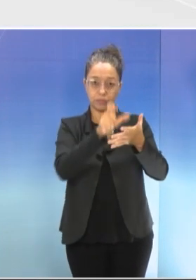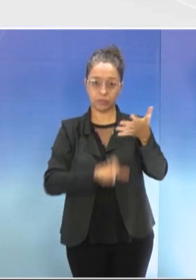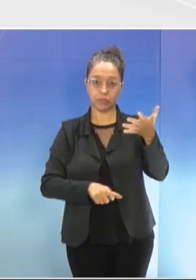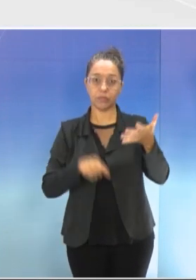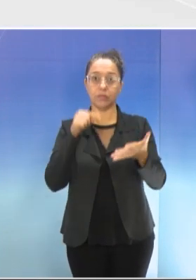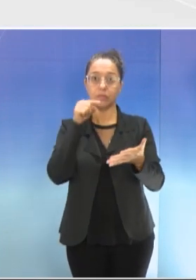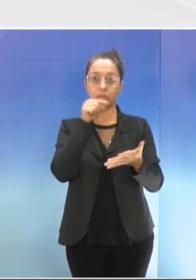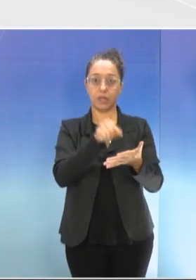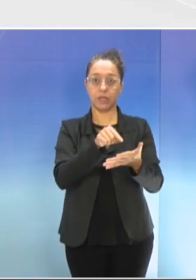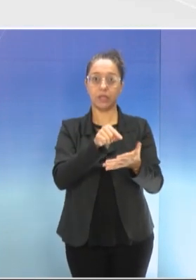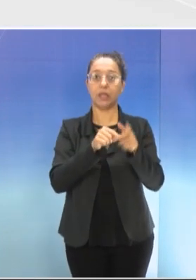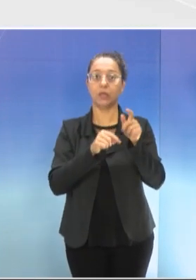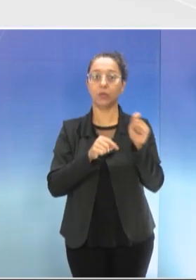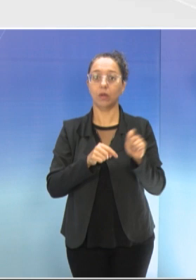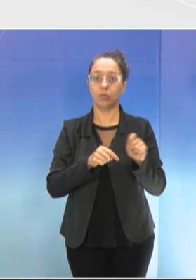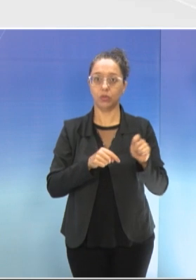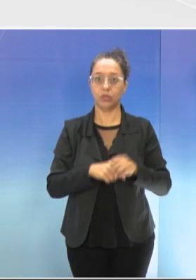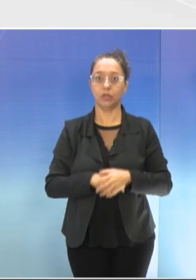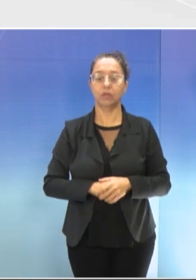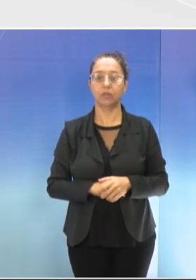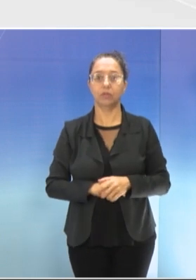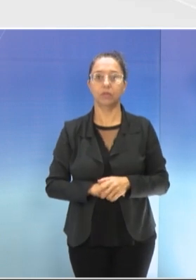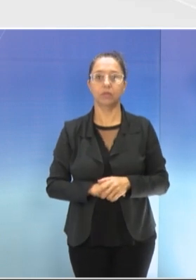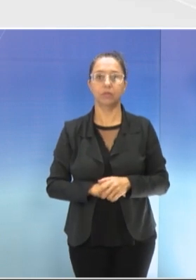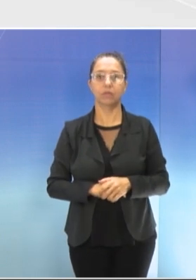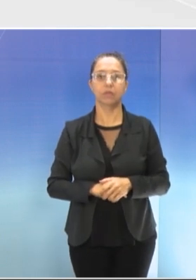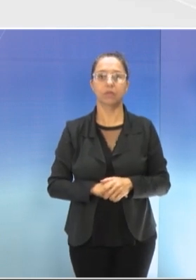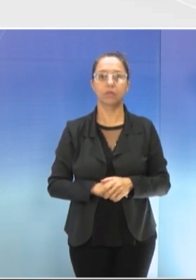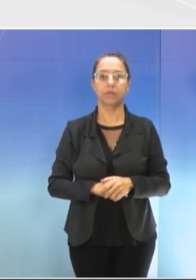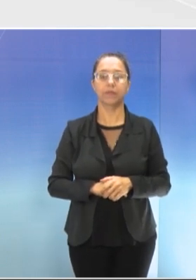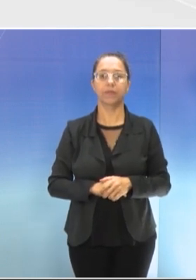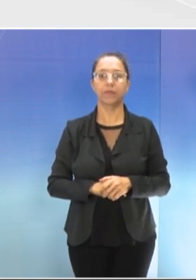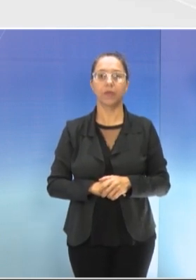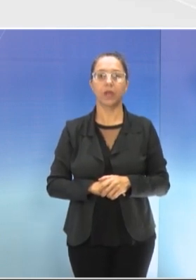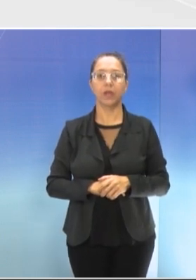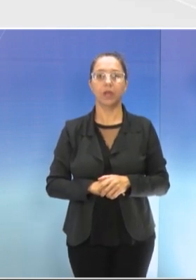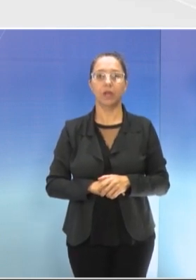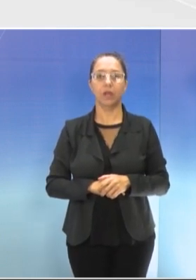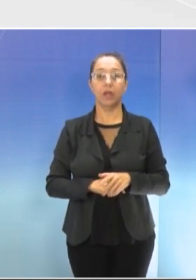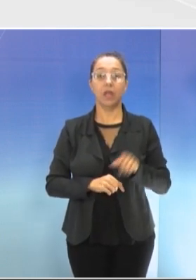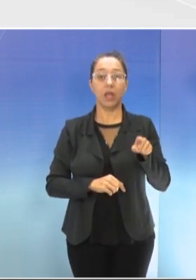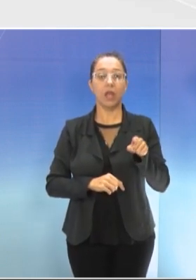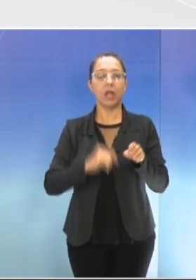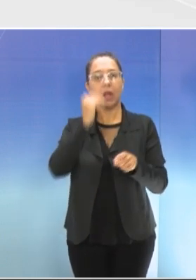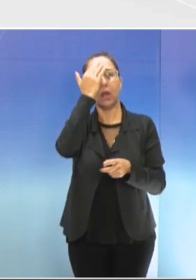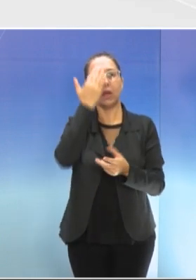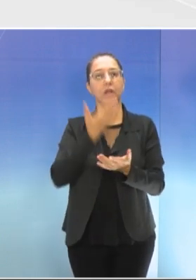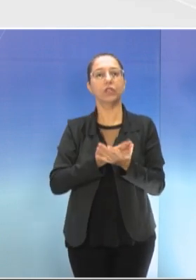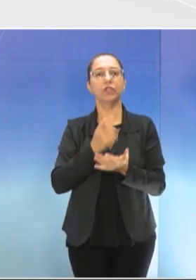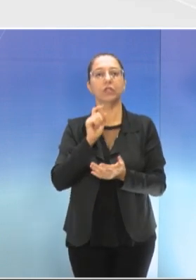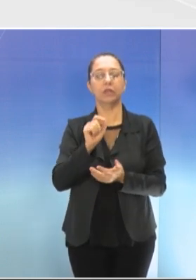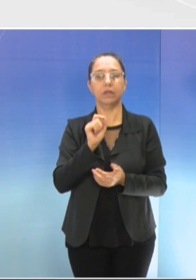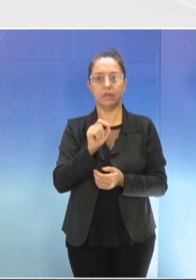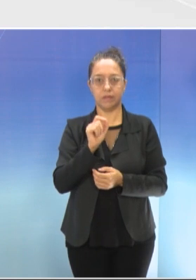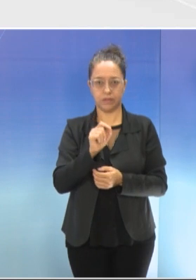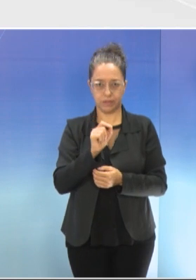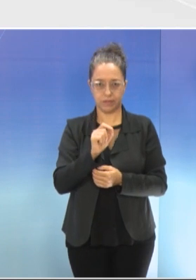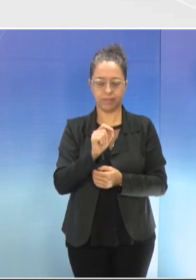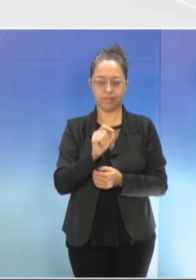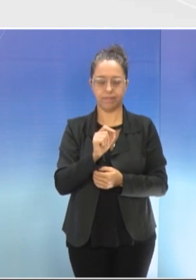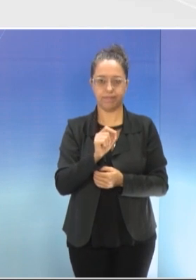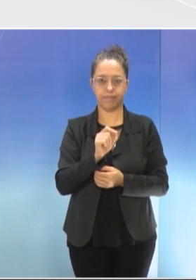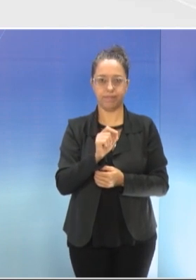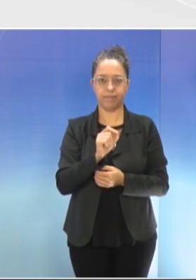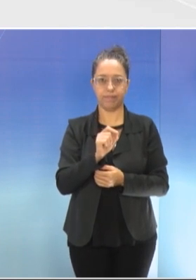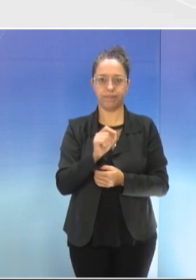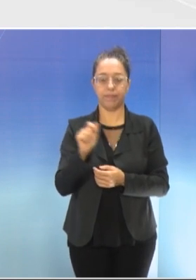o filósofo cristão Agostinho de Hipona, que ele morava em Hipona, sustenta que a punição divina tem como